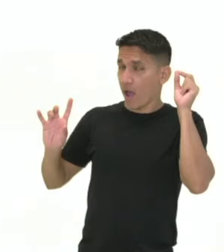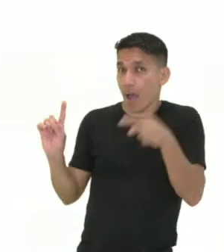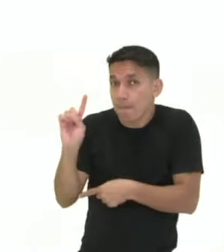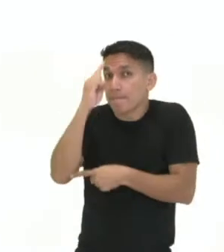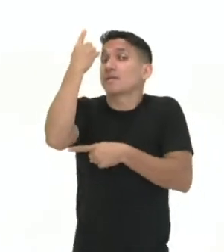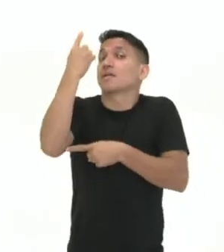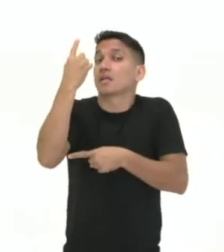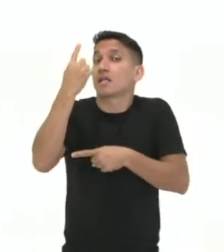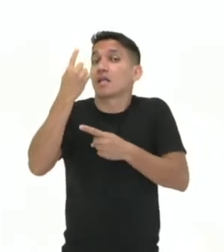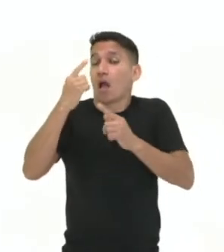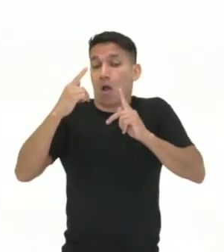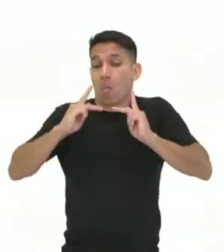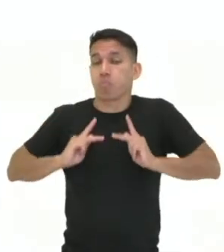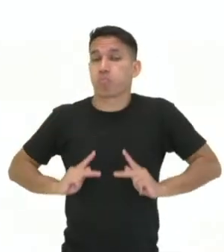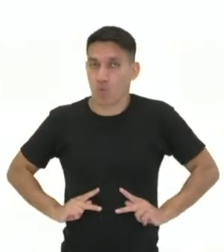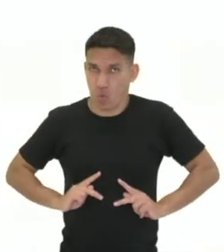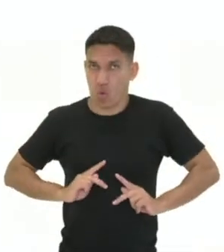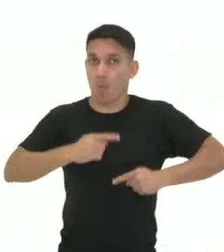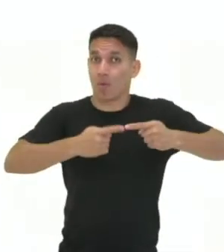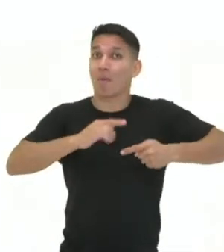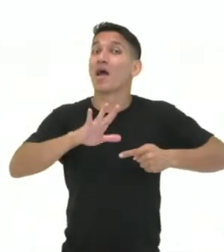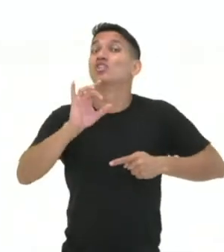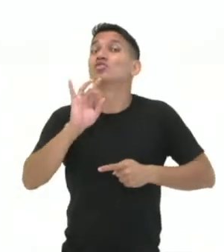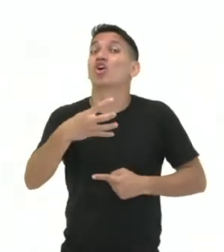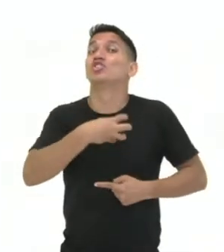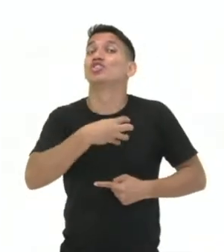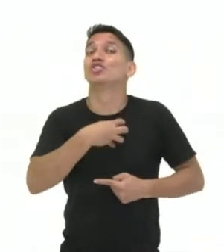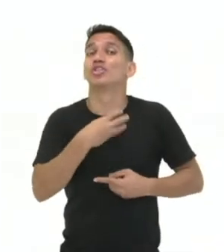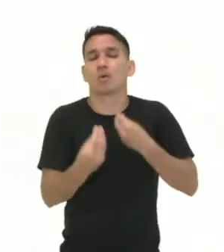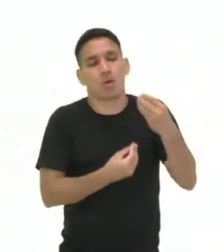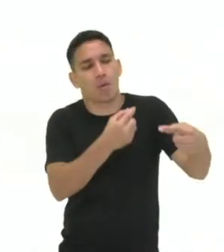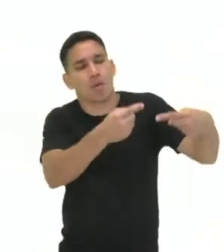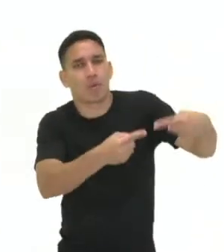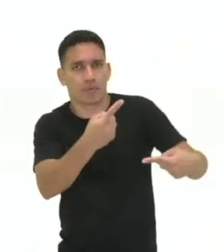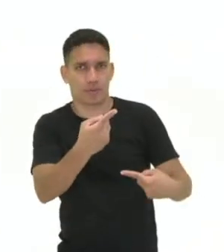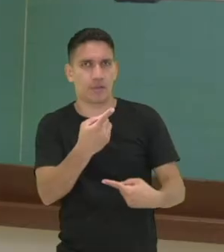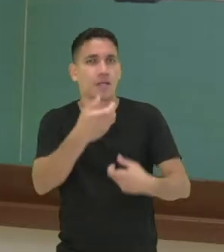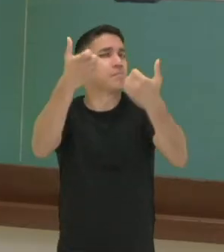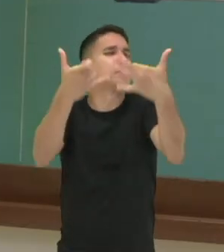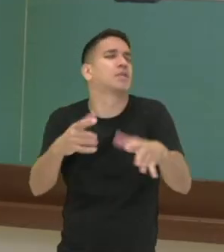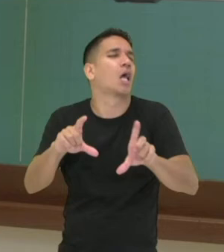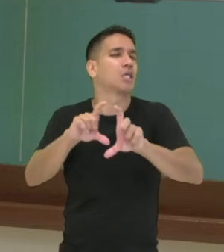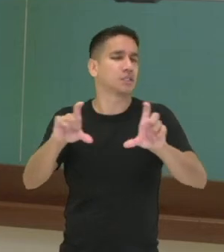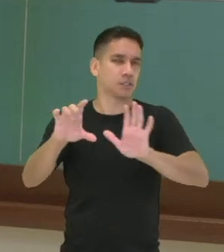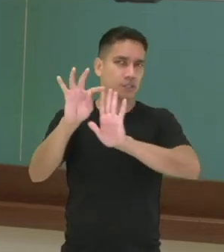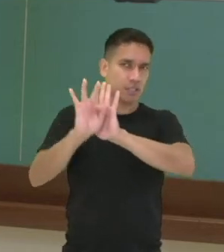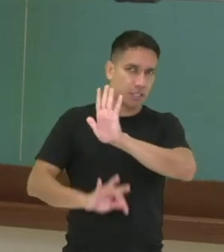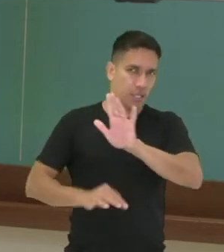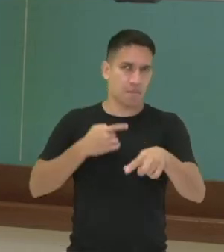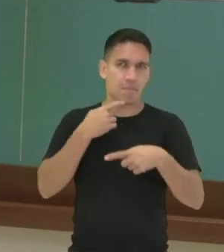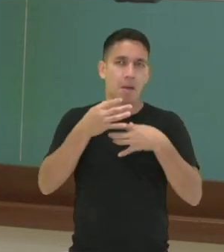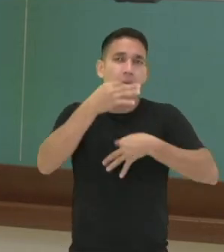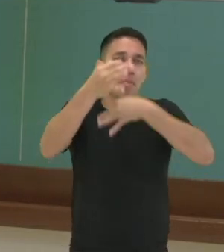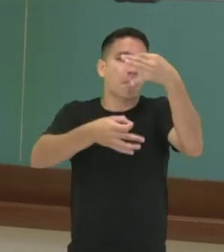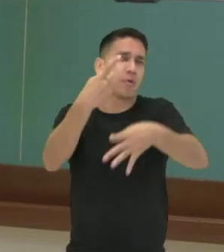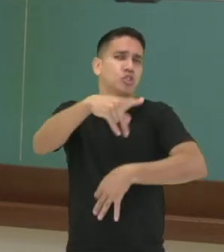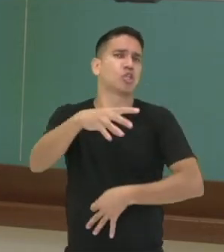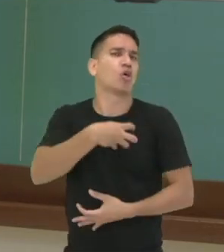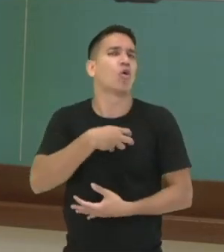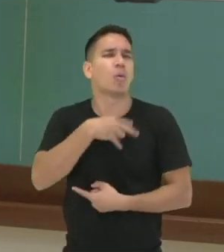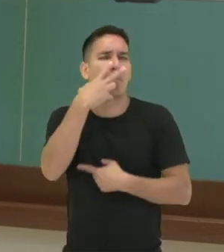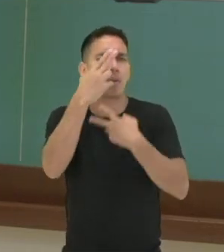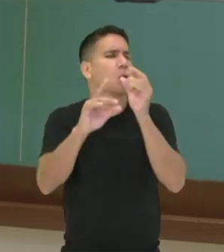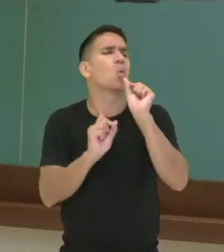mas apenas uma forma de se fazer política? Posicione-se em um texto argumentativo. Eu quero ver se